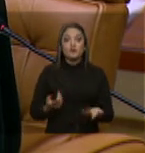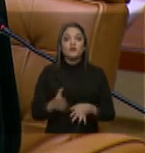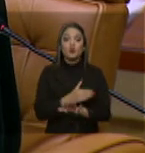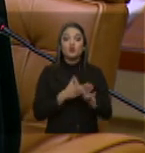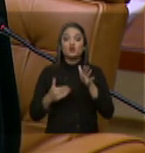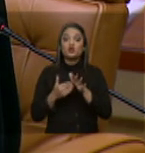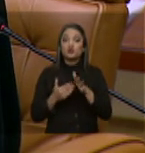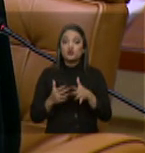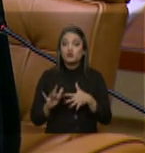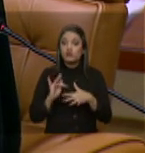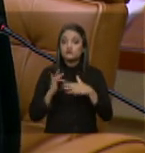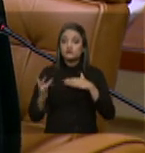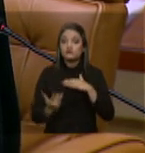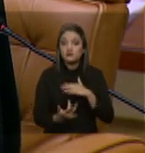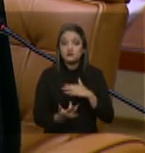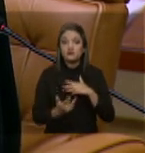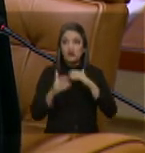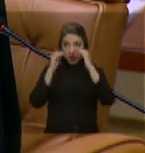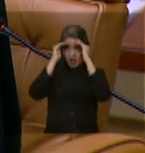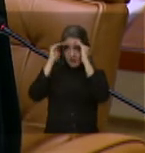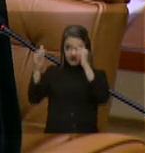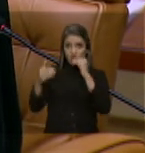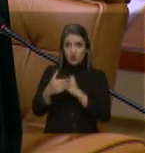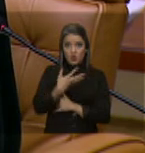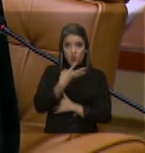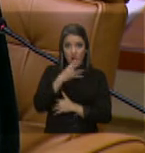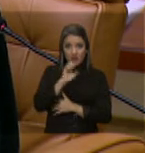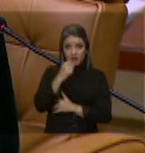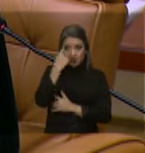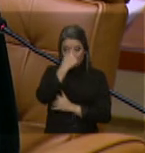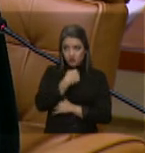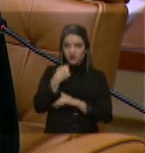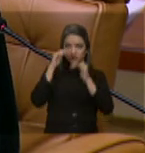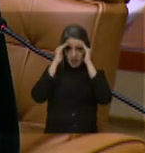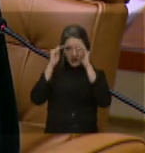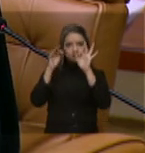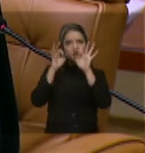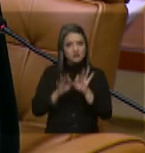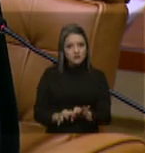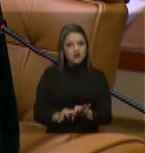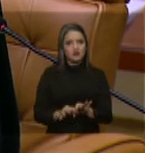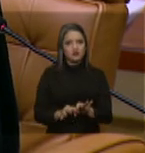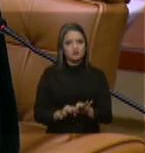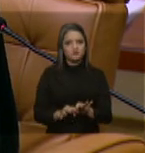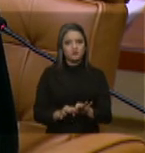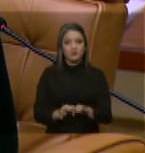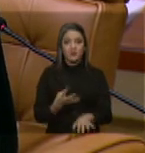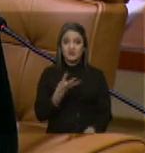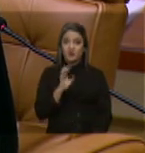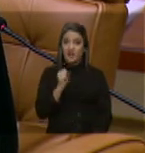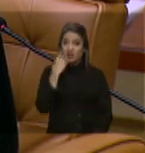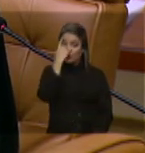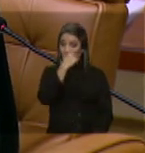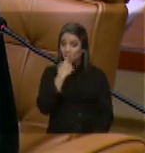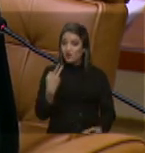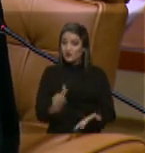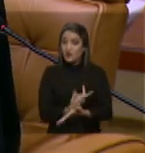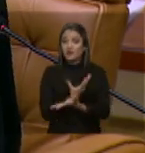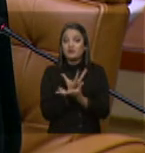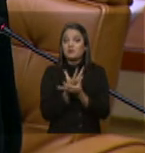48 horas 48 horas é uma eternidade nas redes sociais e no mundo político